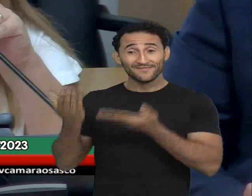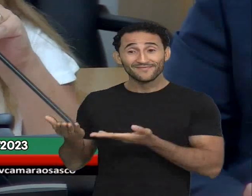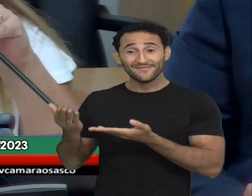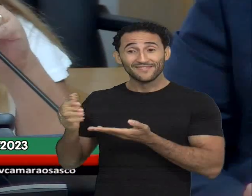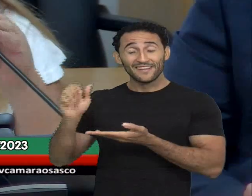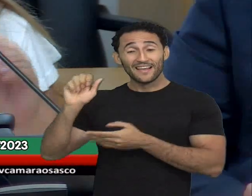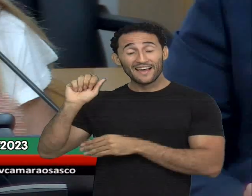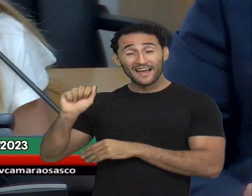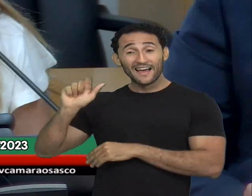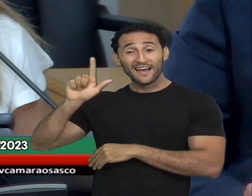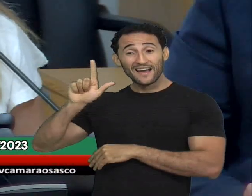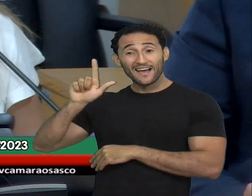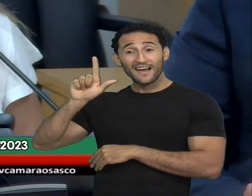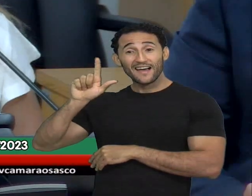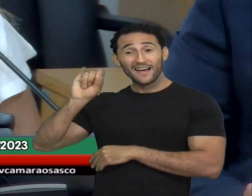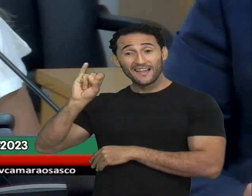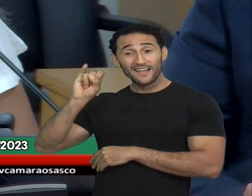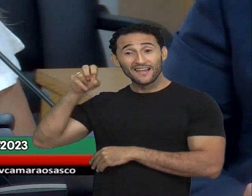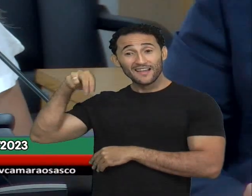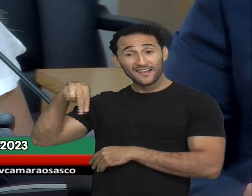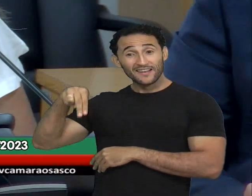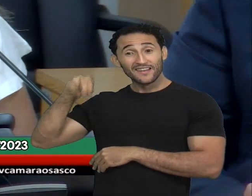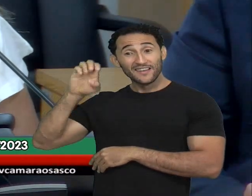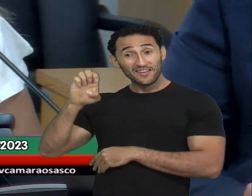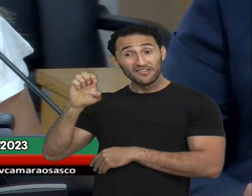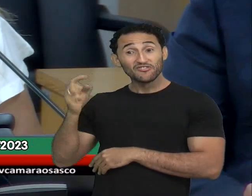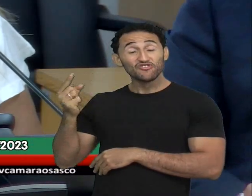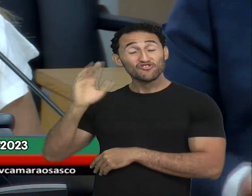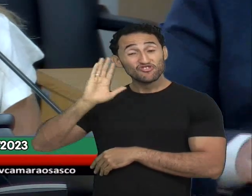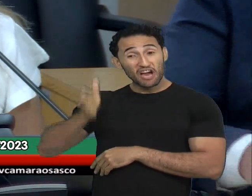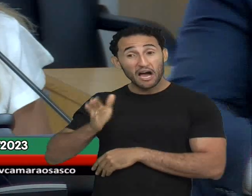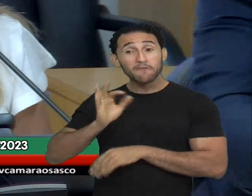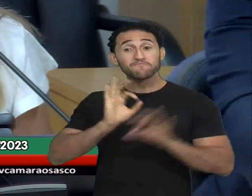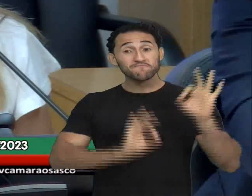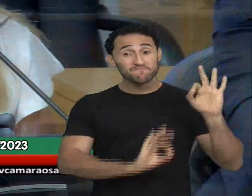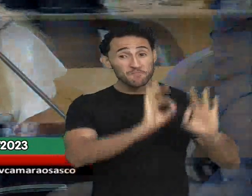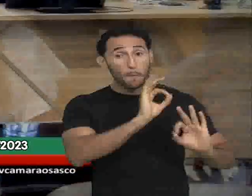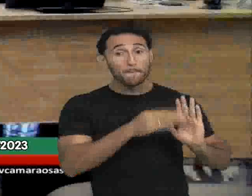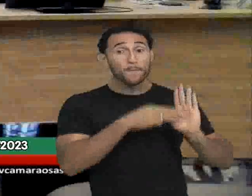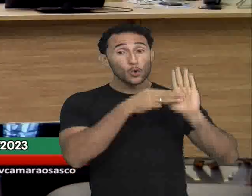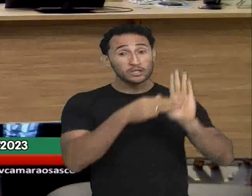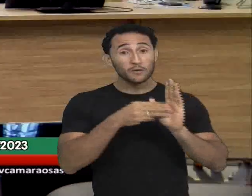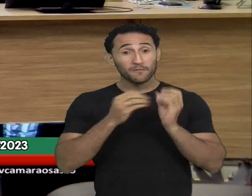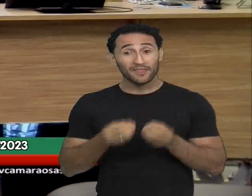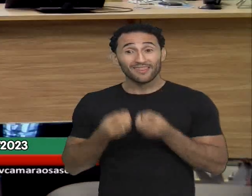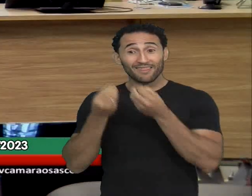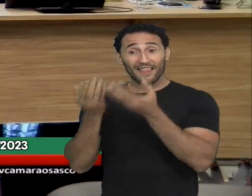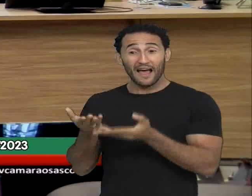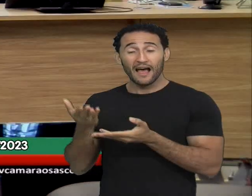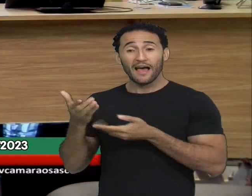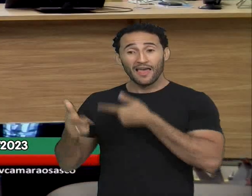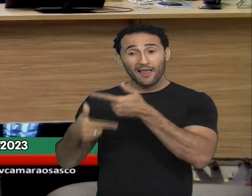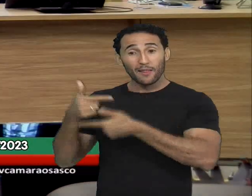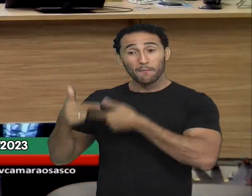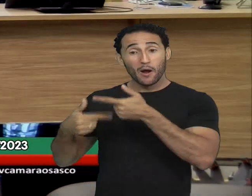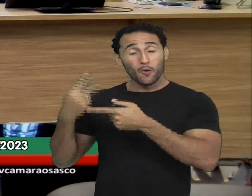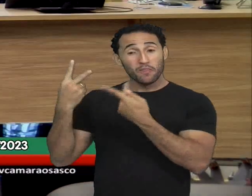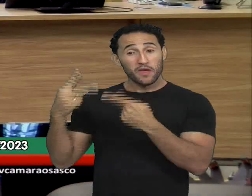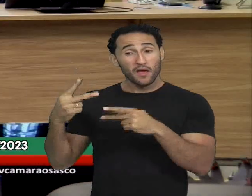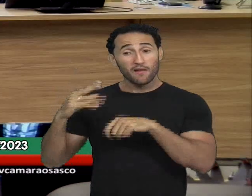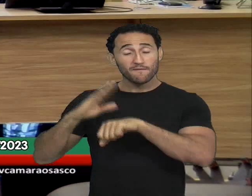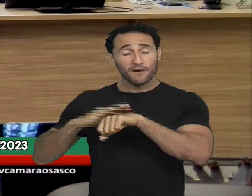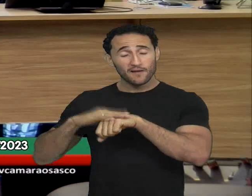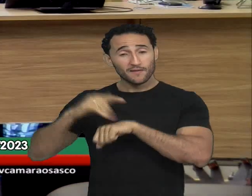aqui nessa casa, já teve até moção de aplauso, né? A Aline teve moção de aplauso pelo trabalho prestado no